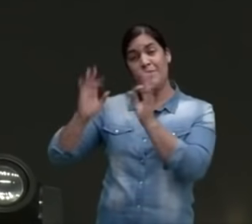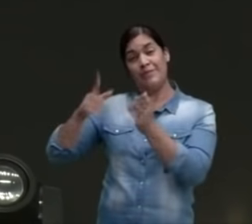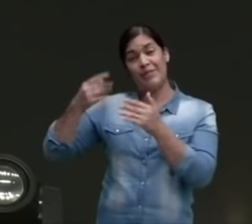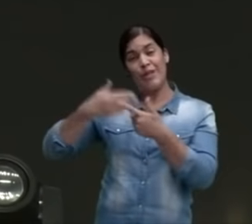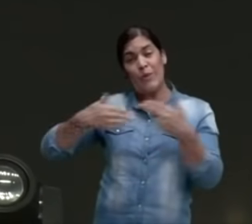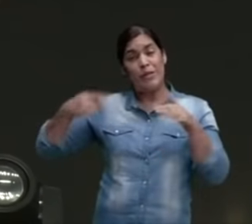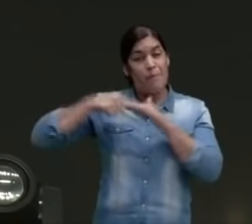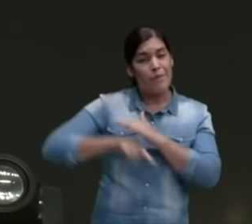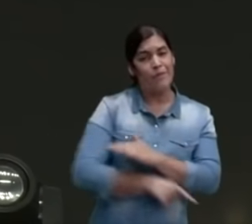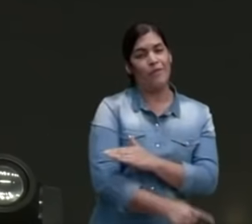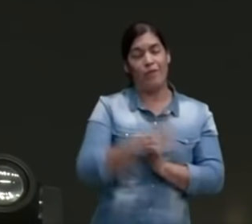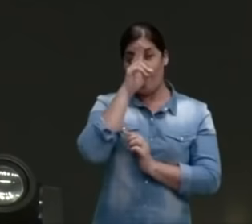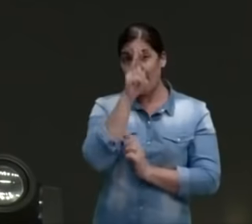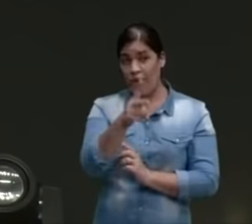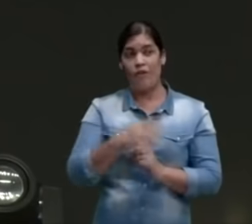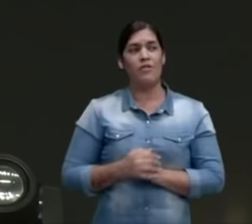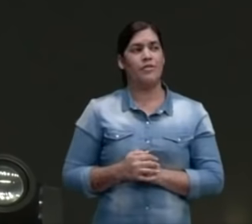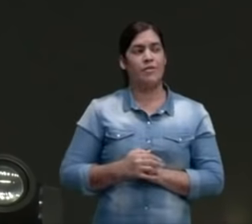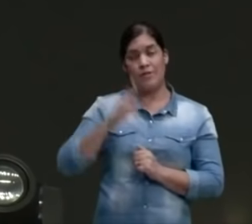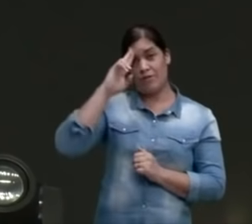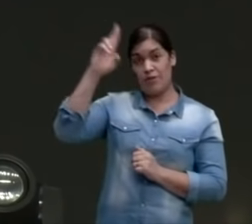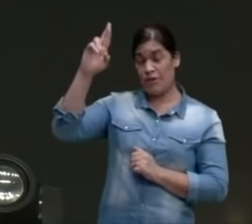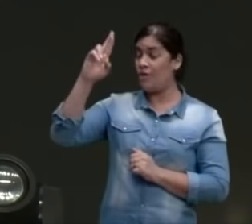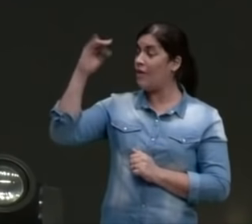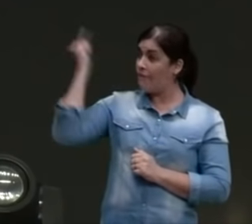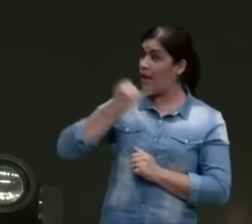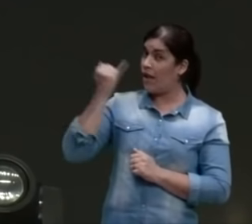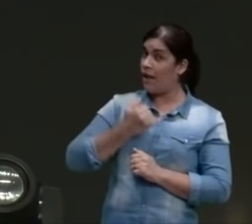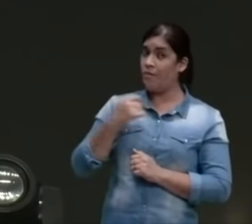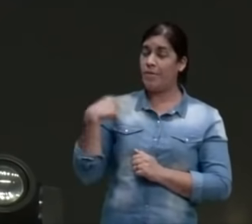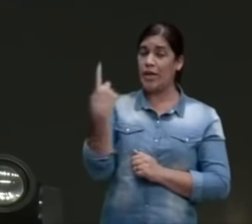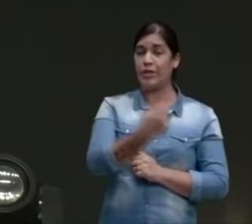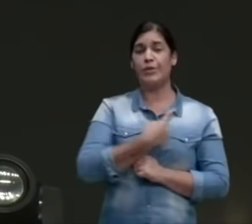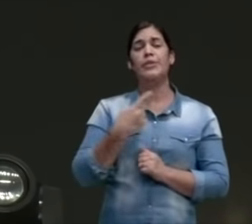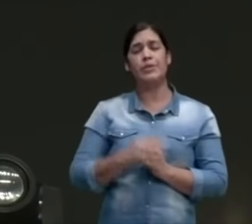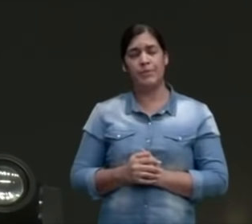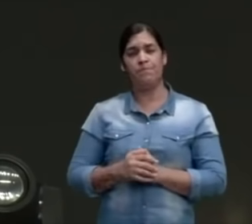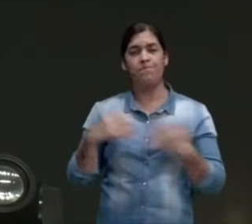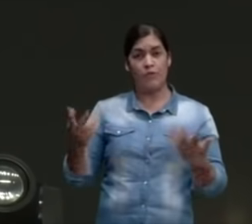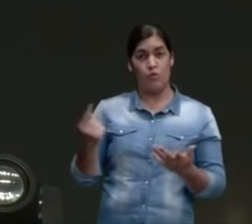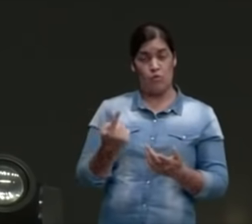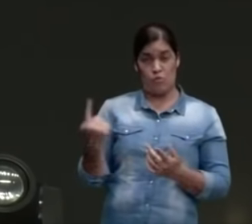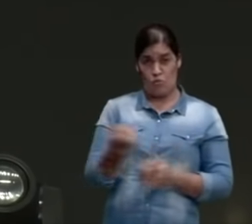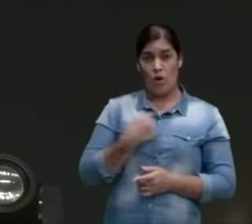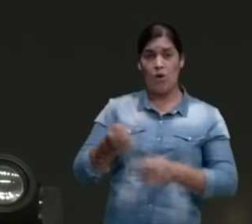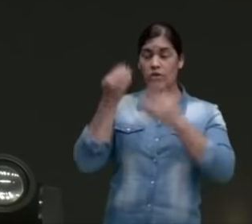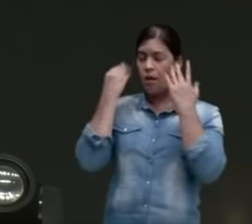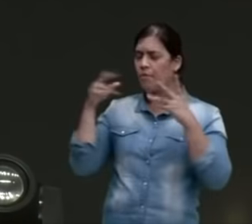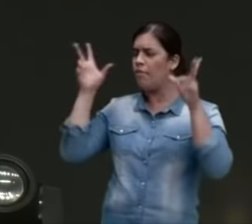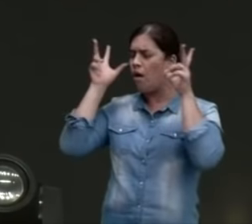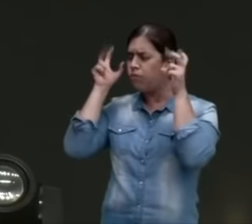mais forte que o Senhor quer trazer ao nosso coração. Então, nós abrimos nossos ouvidos espirituais nesta noite, os nossos